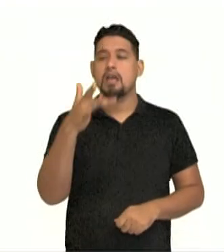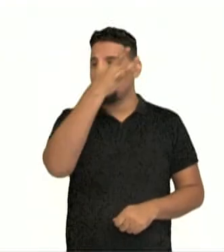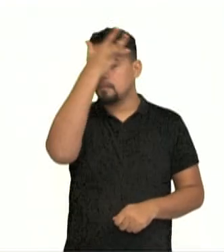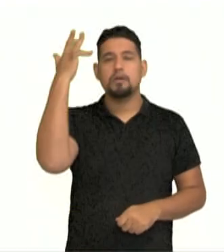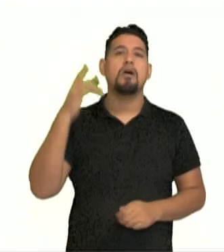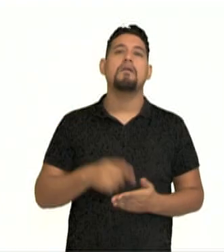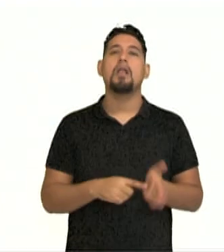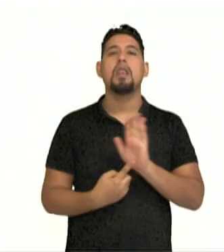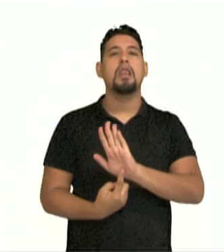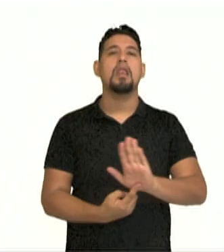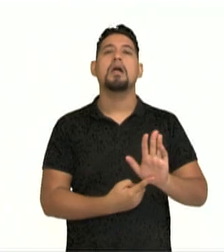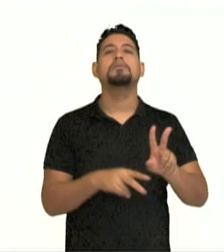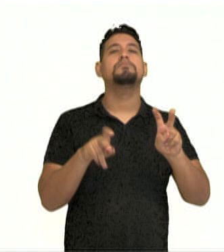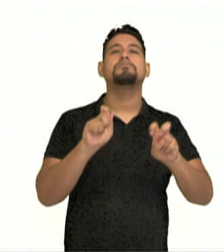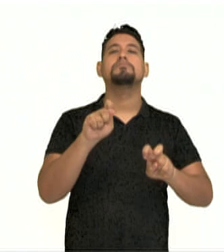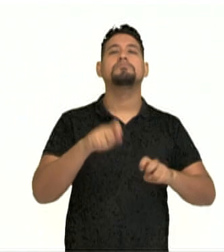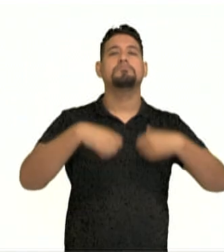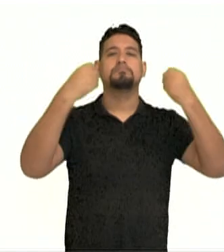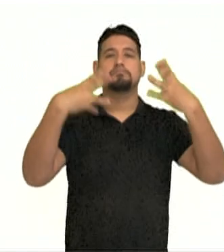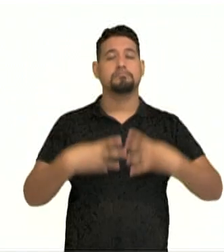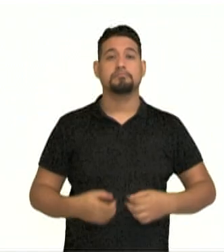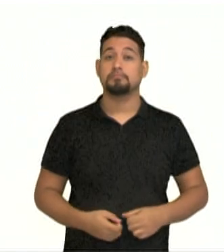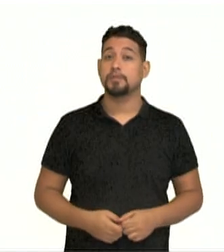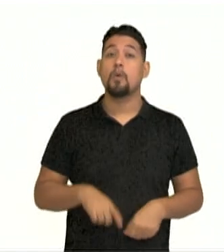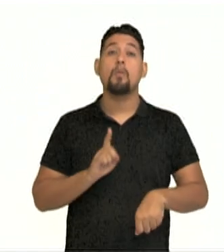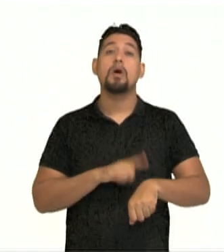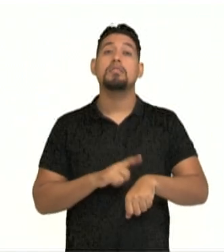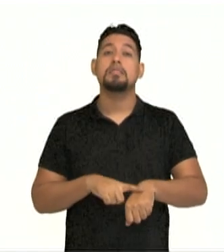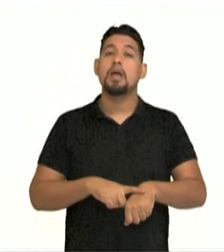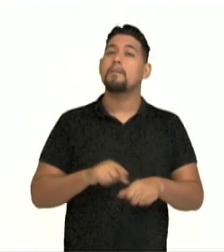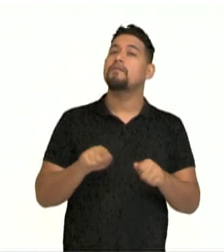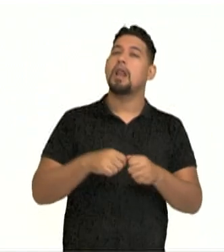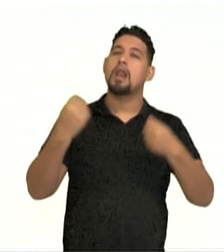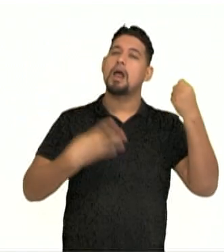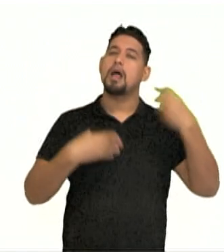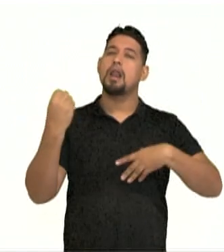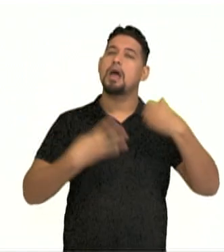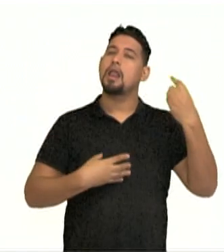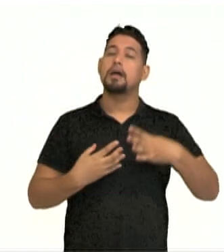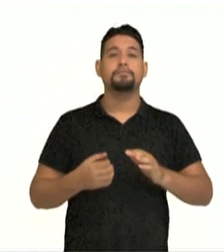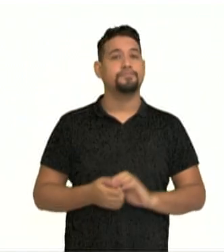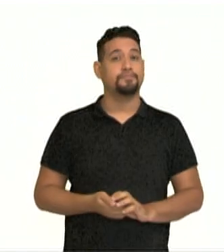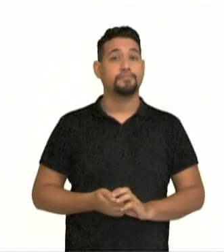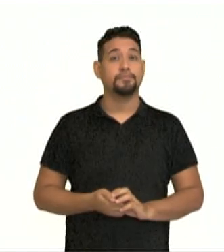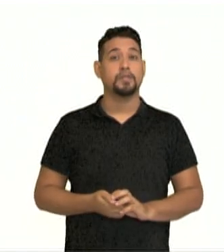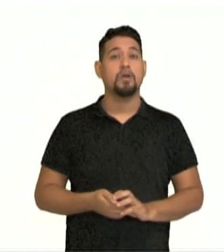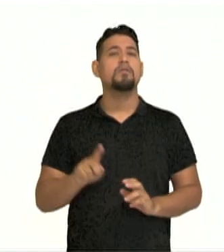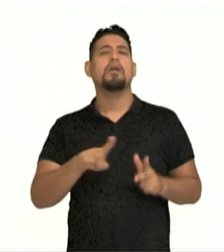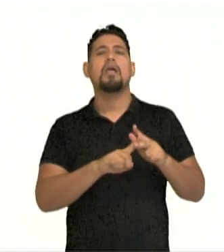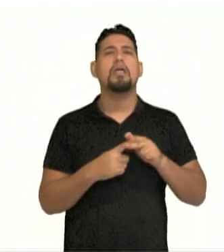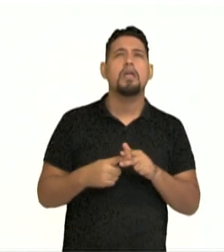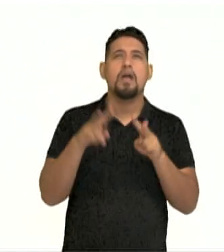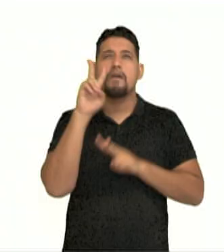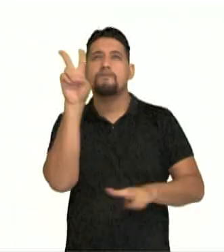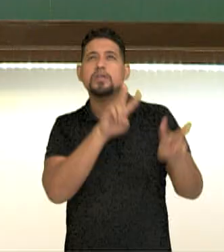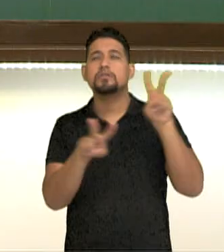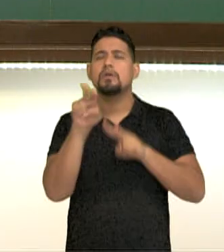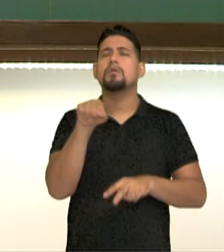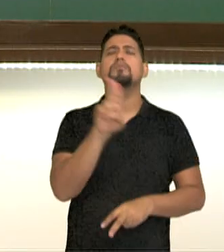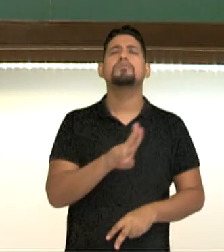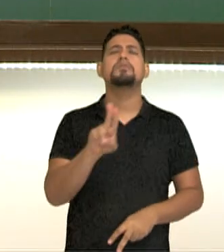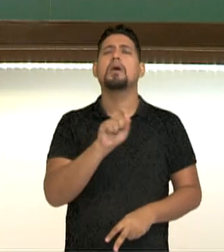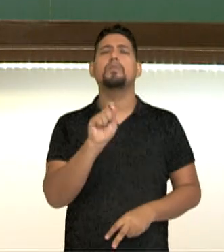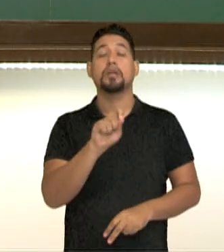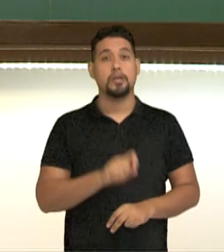público? Sobre o que você vai falar? Por quanto tempo você vai falar? Quais recursos de apoio visual você irá